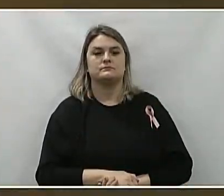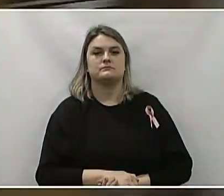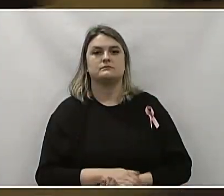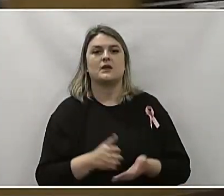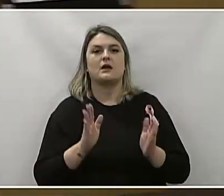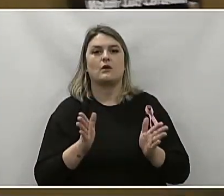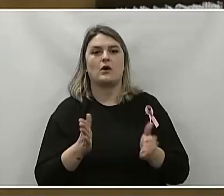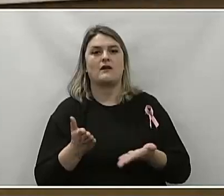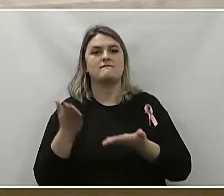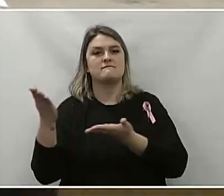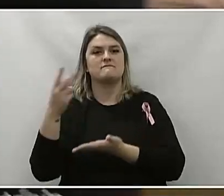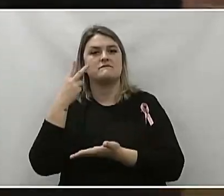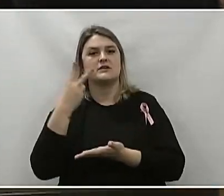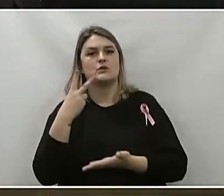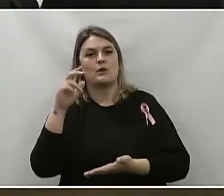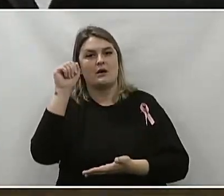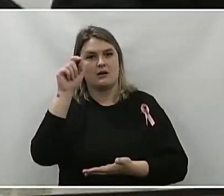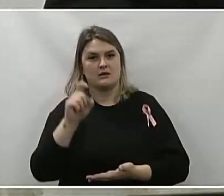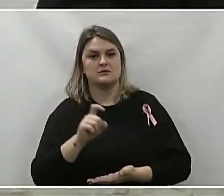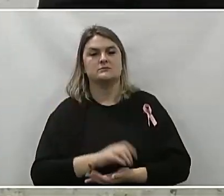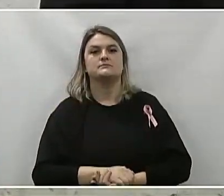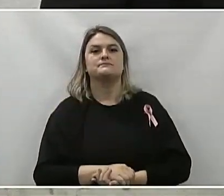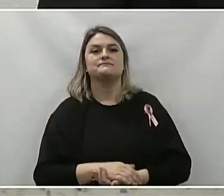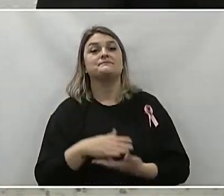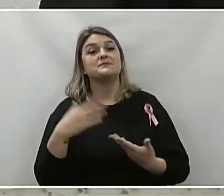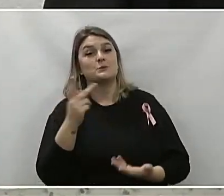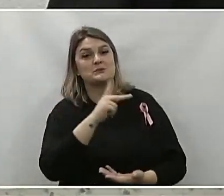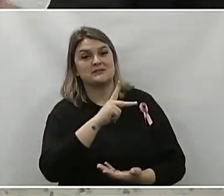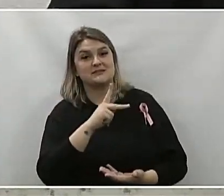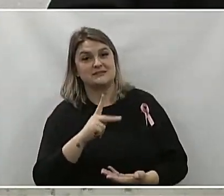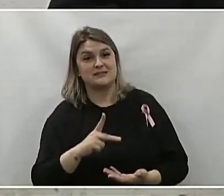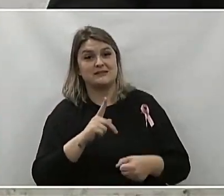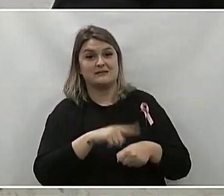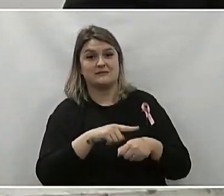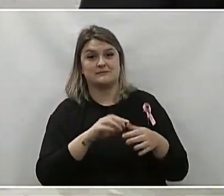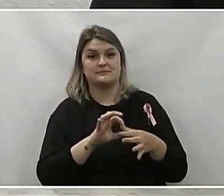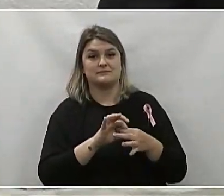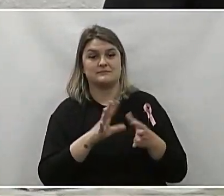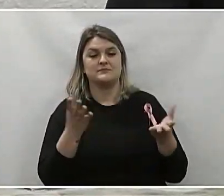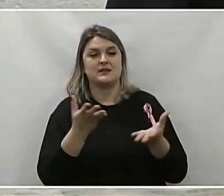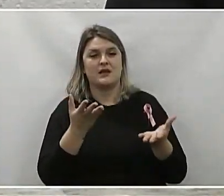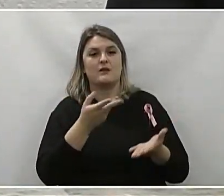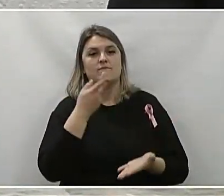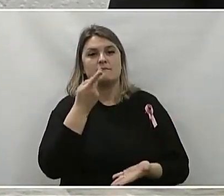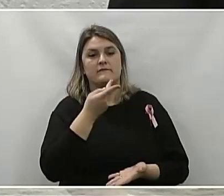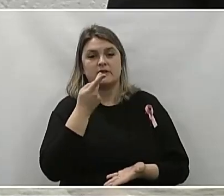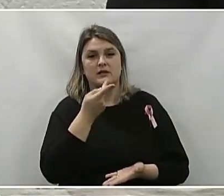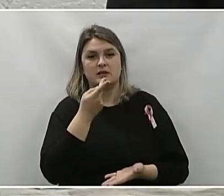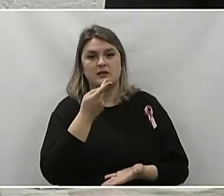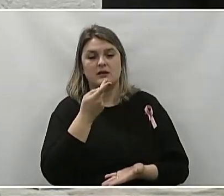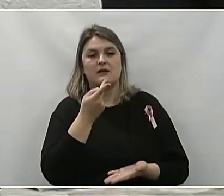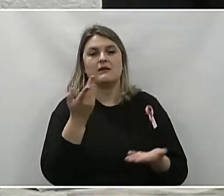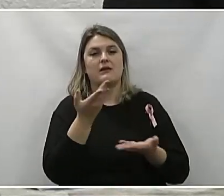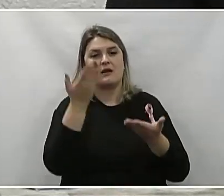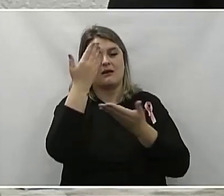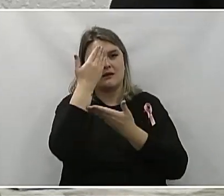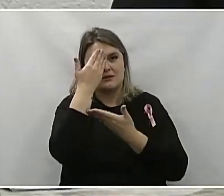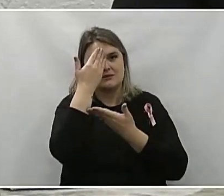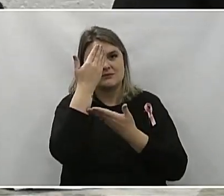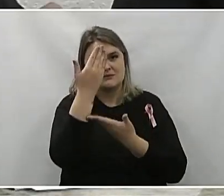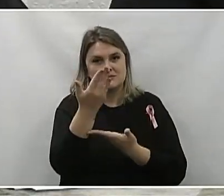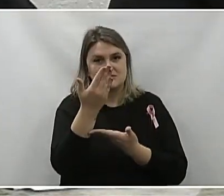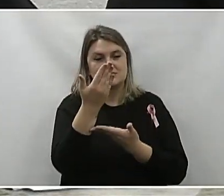com a palavra vereadora Alex Anastácio senhor presidente nessa palavra livre eu gostaria de registrar aqui e agradecer